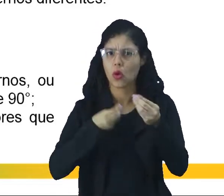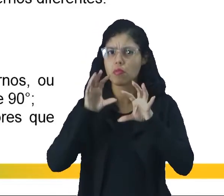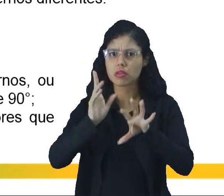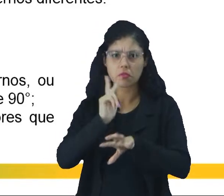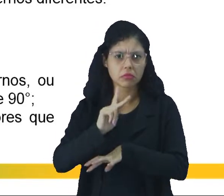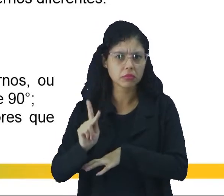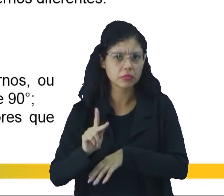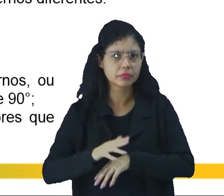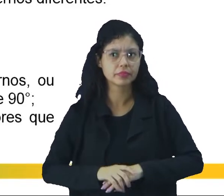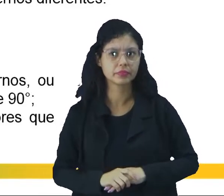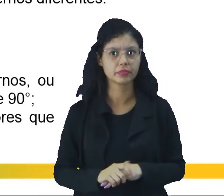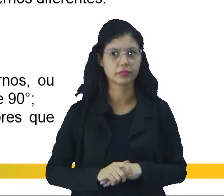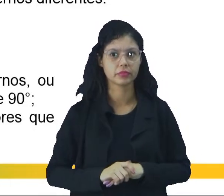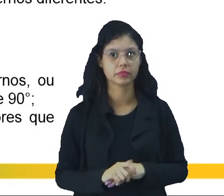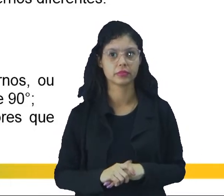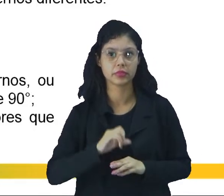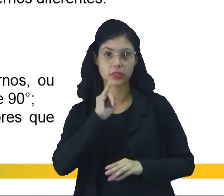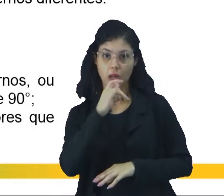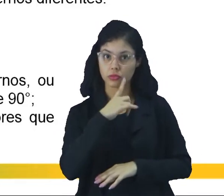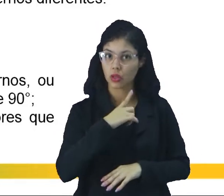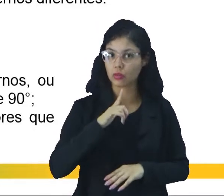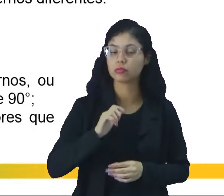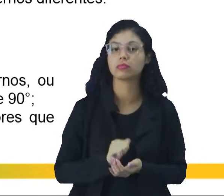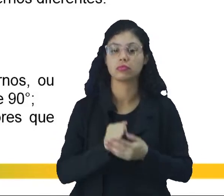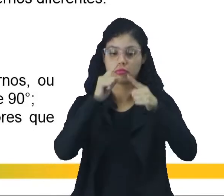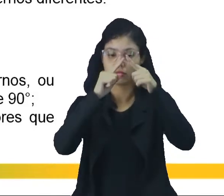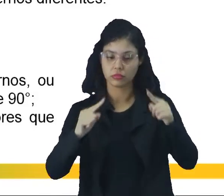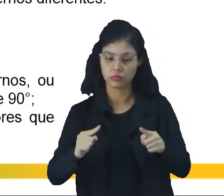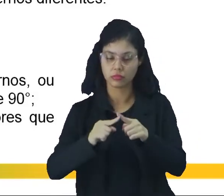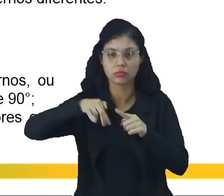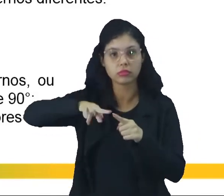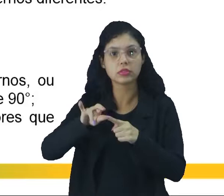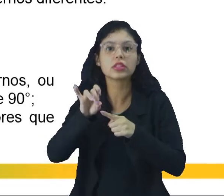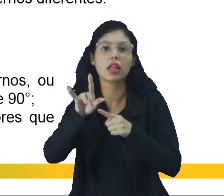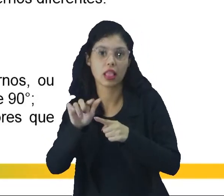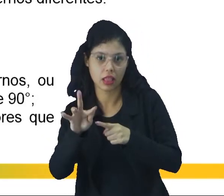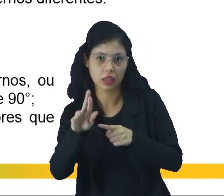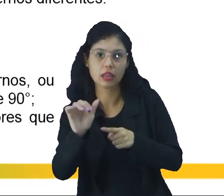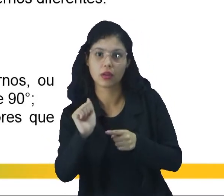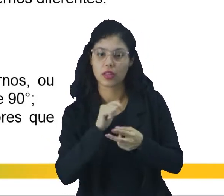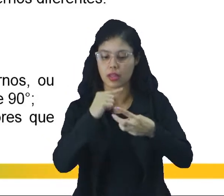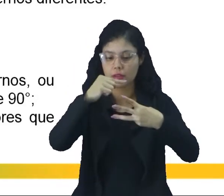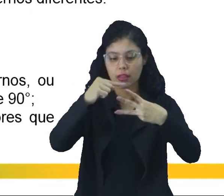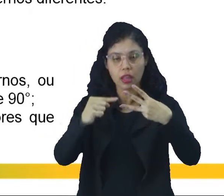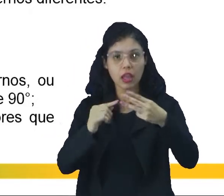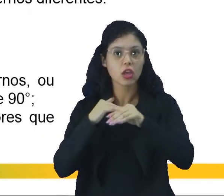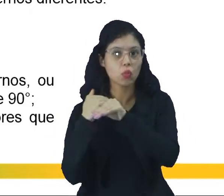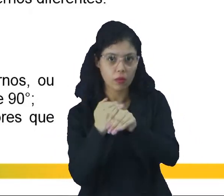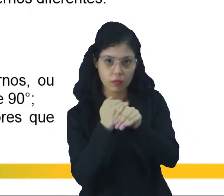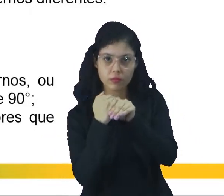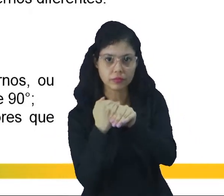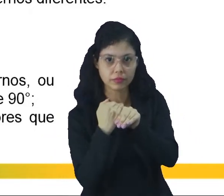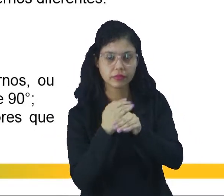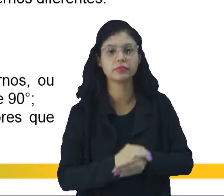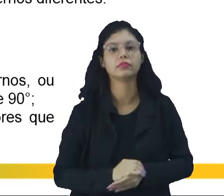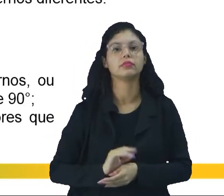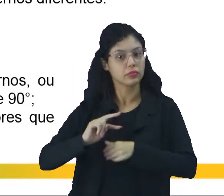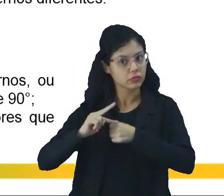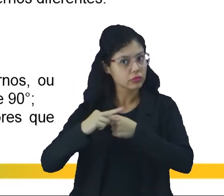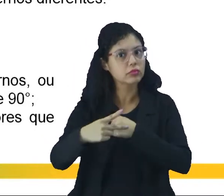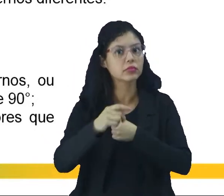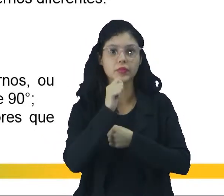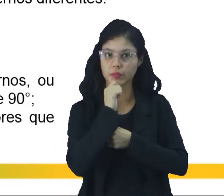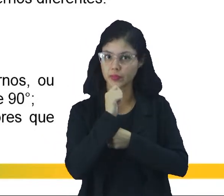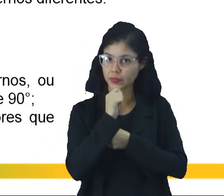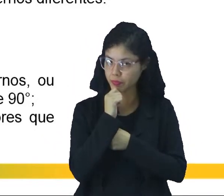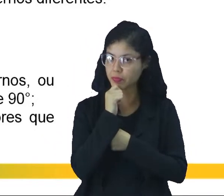assim, professor? Se eu tenho um triângulo e ele é equilátero, quer dizer que ele tem 3 lados iguais.